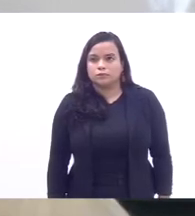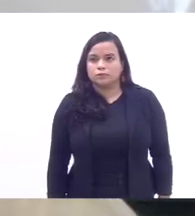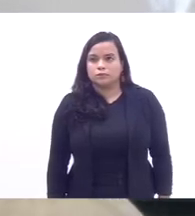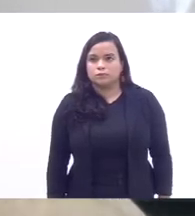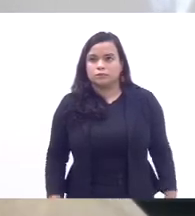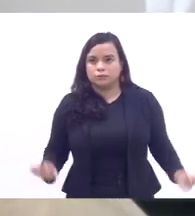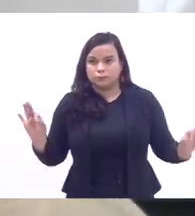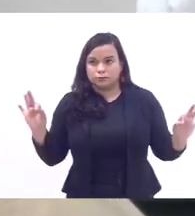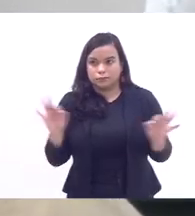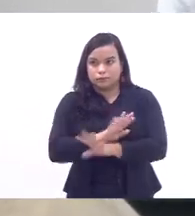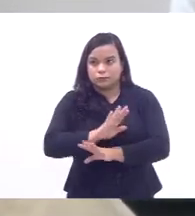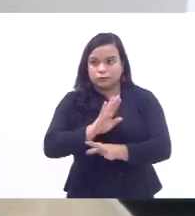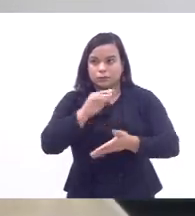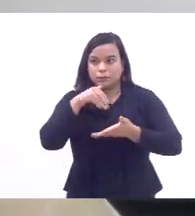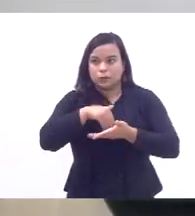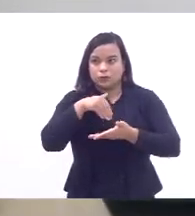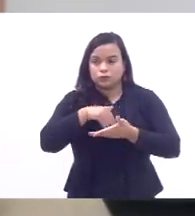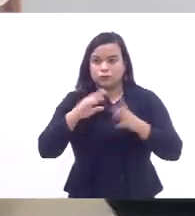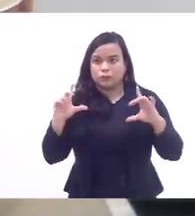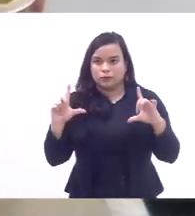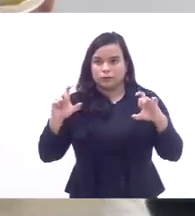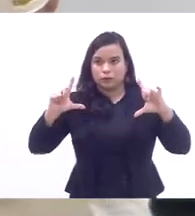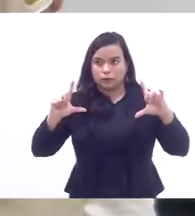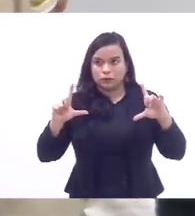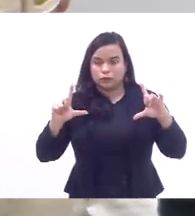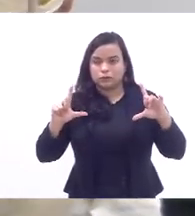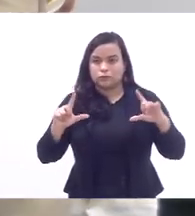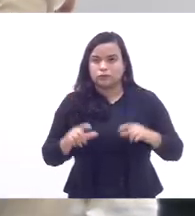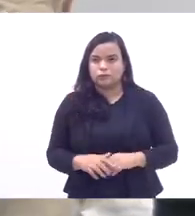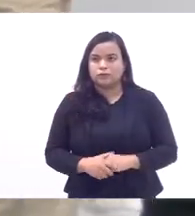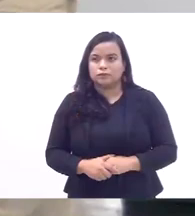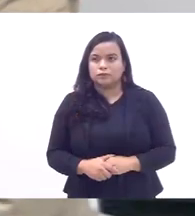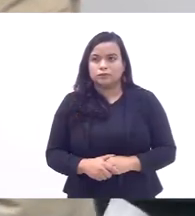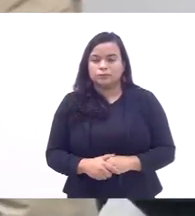Concluir a última foto, por favor. Cadê, Hernani?